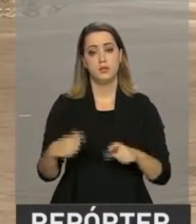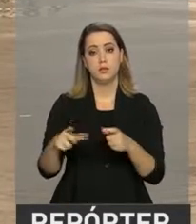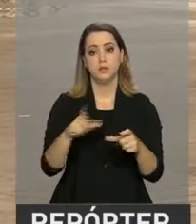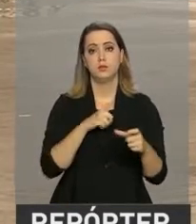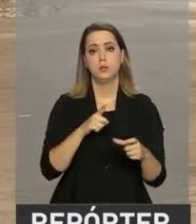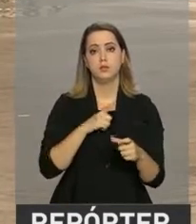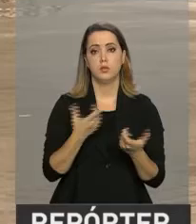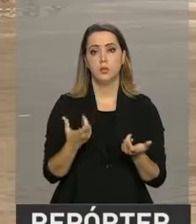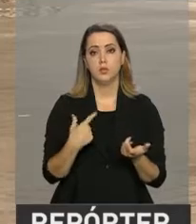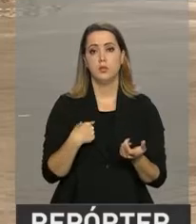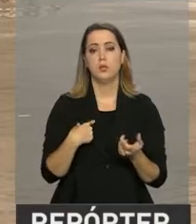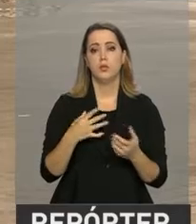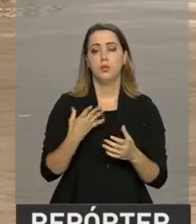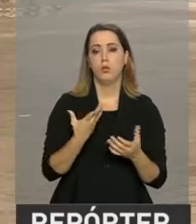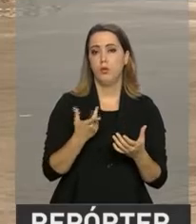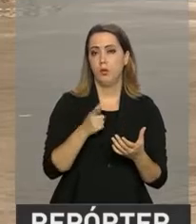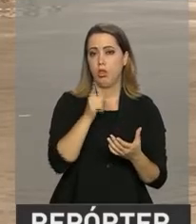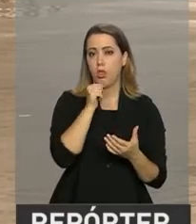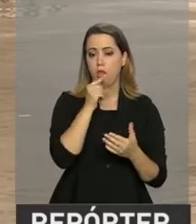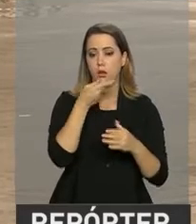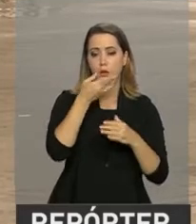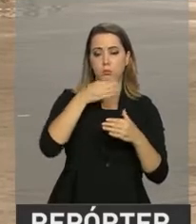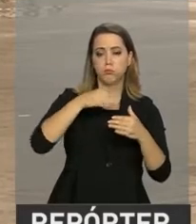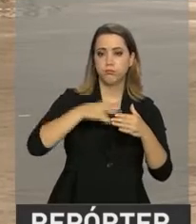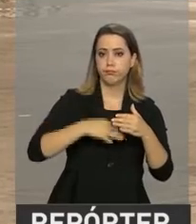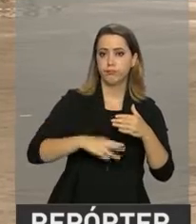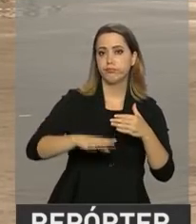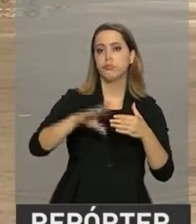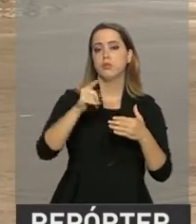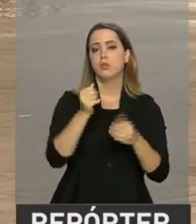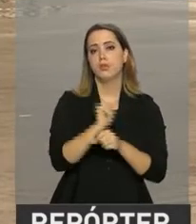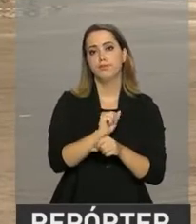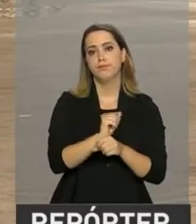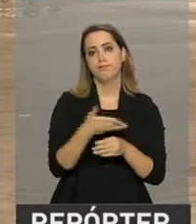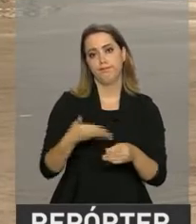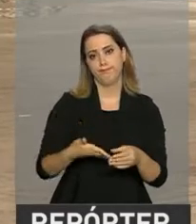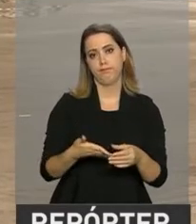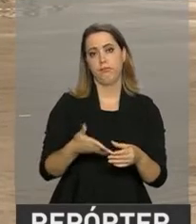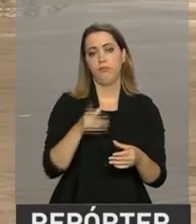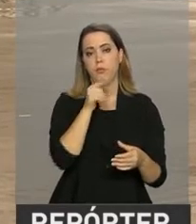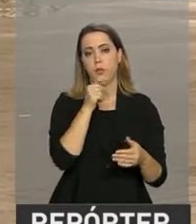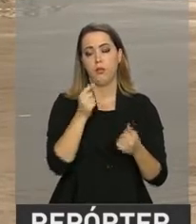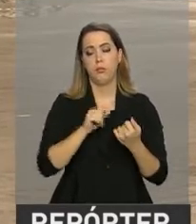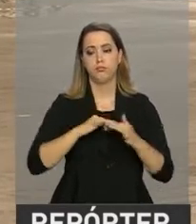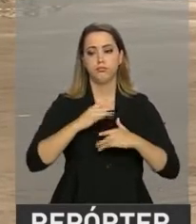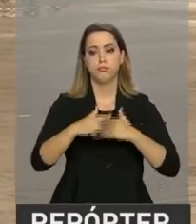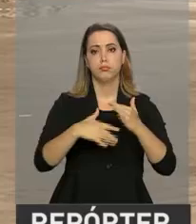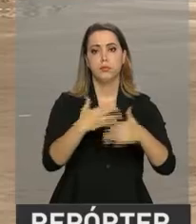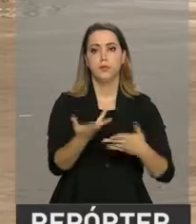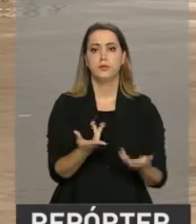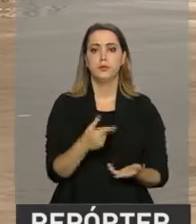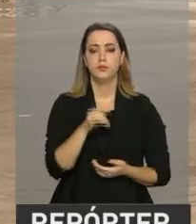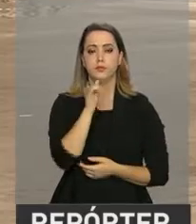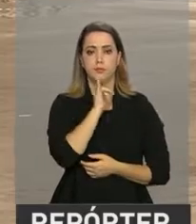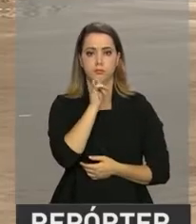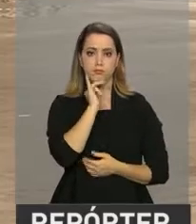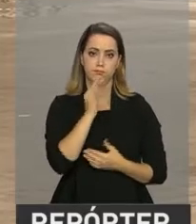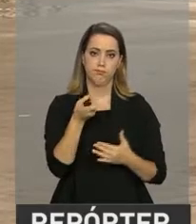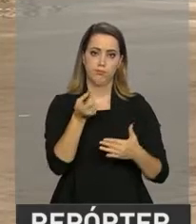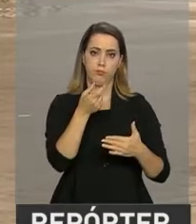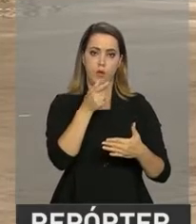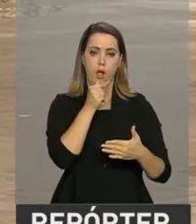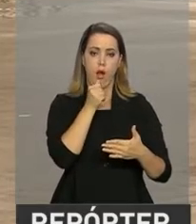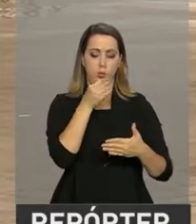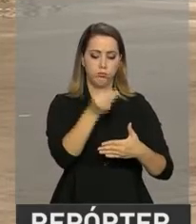focos que podem permitir a procriação do aedes aegypti como por exemplo a água parada